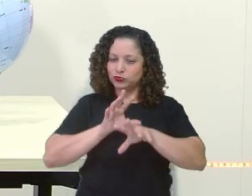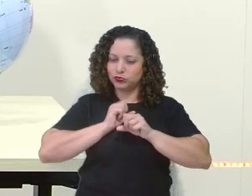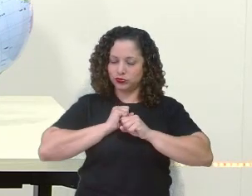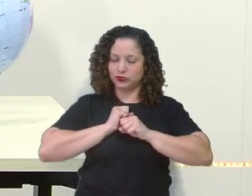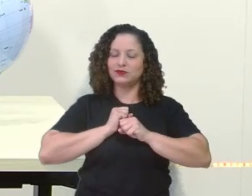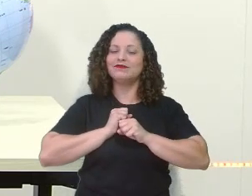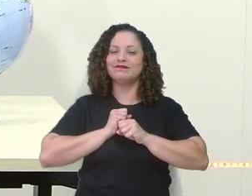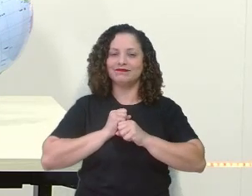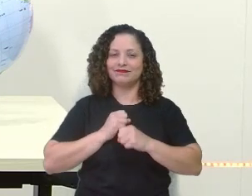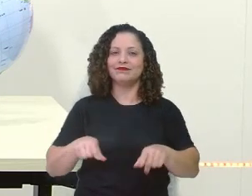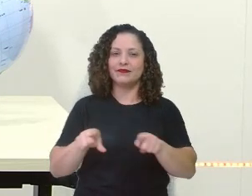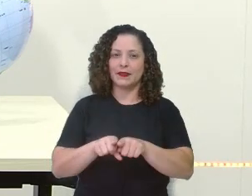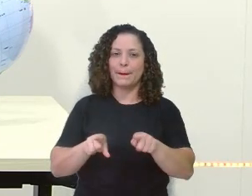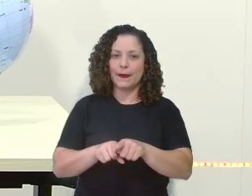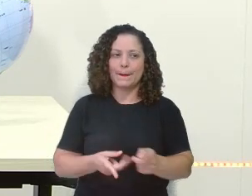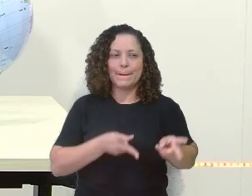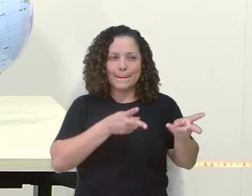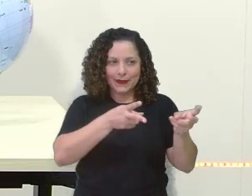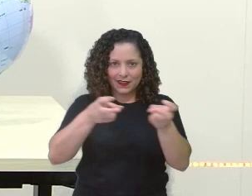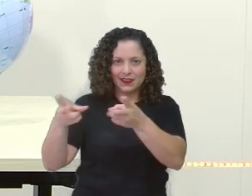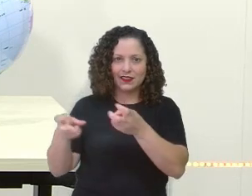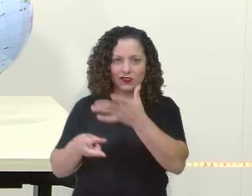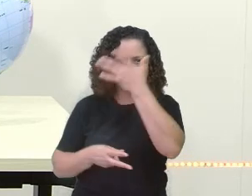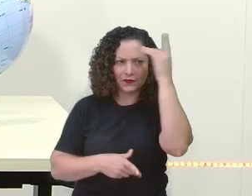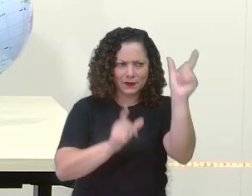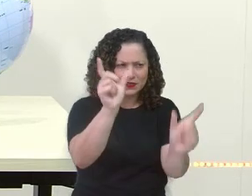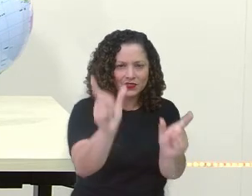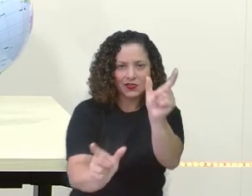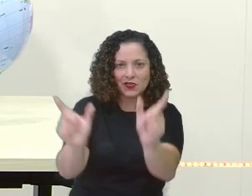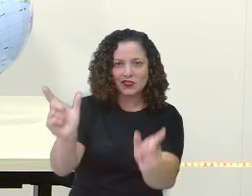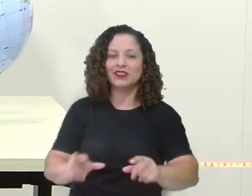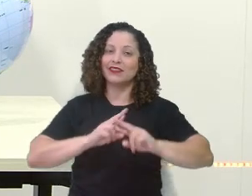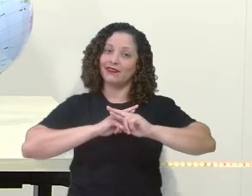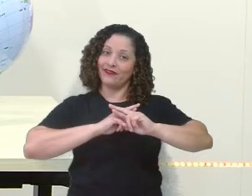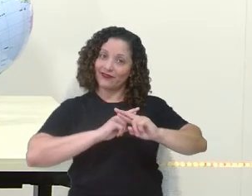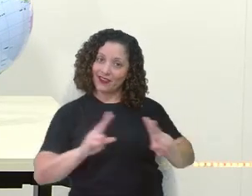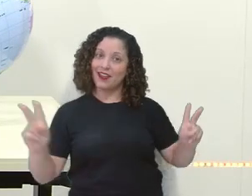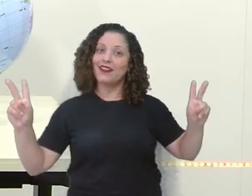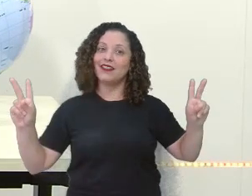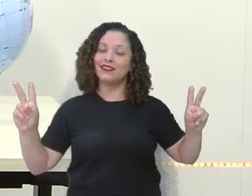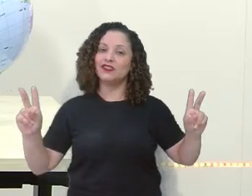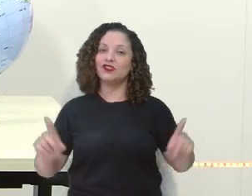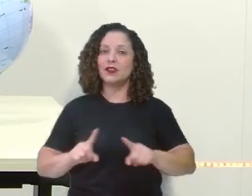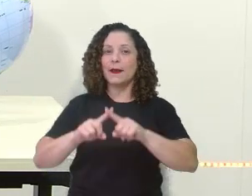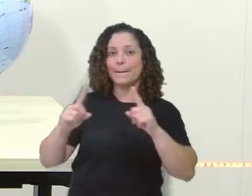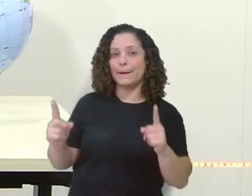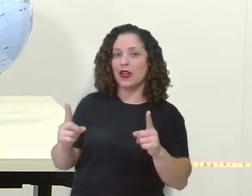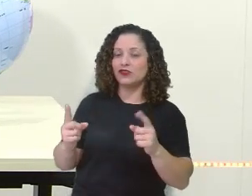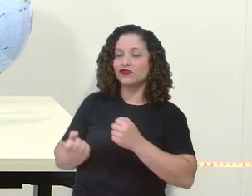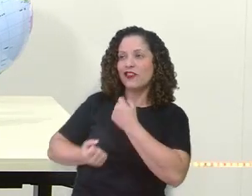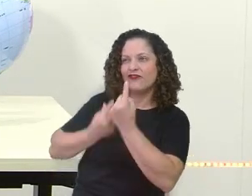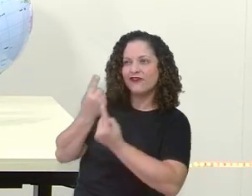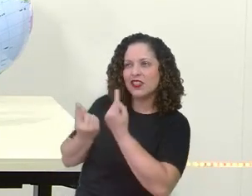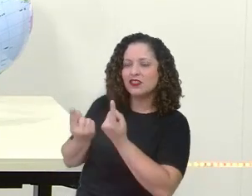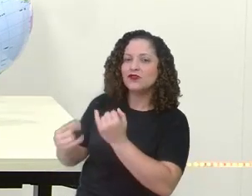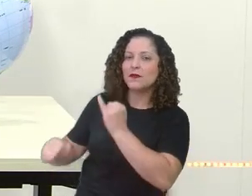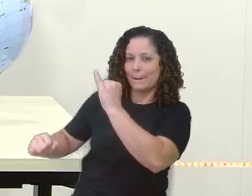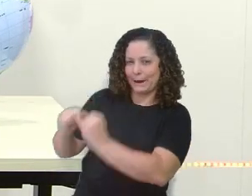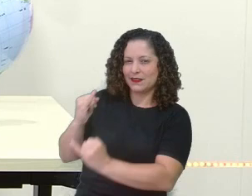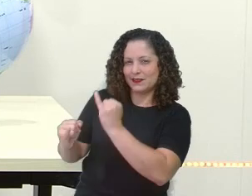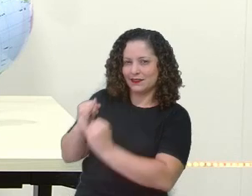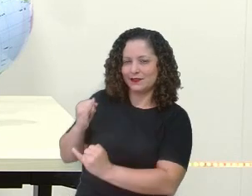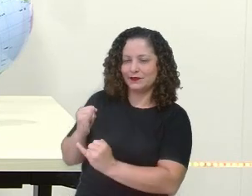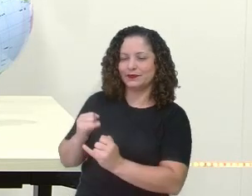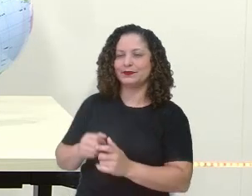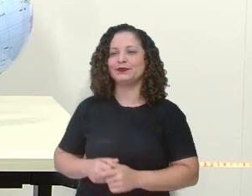também, que as pessoas são diferentes em alguns momentos, mas elas são iguais em outros momentos, tá?